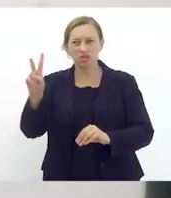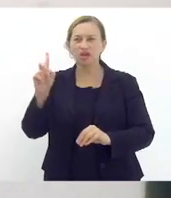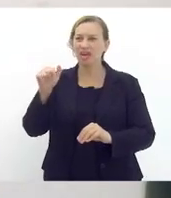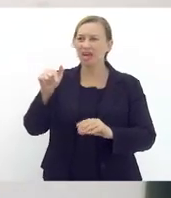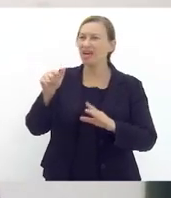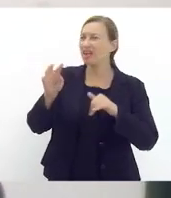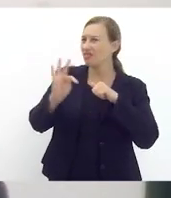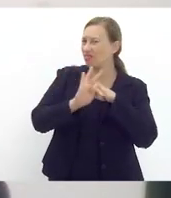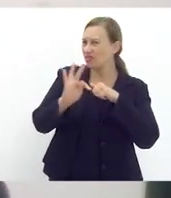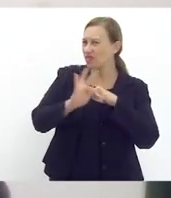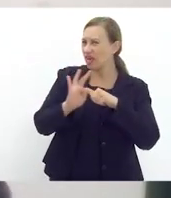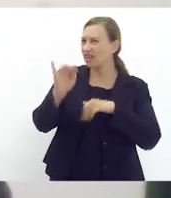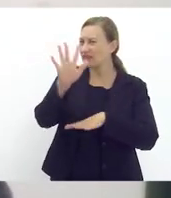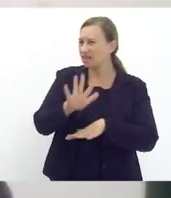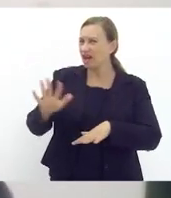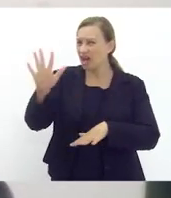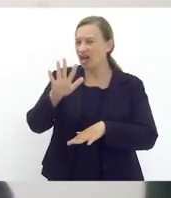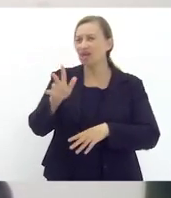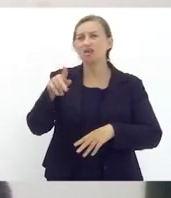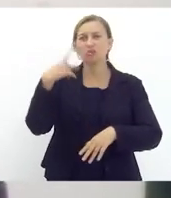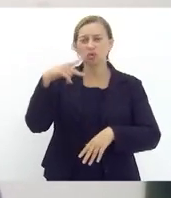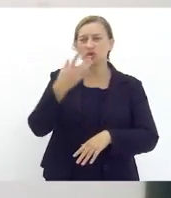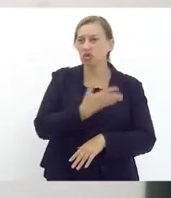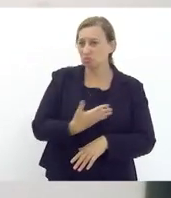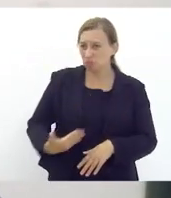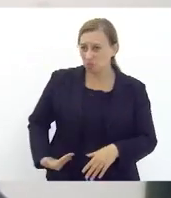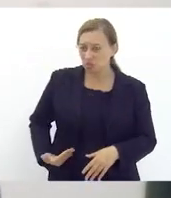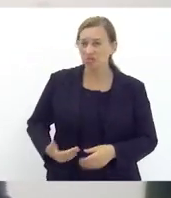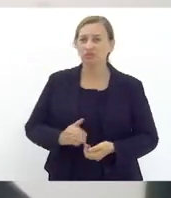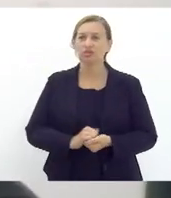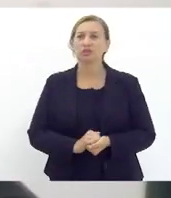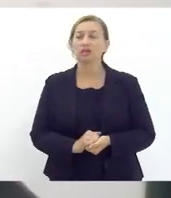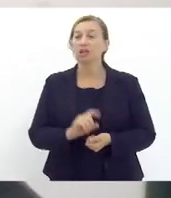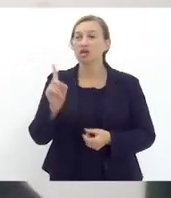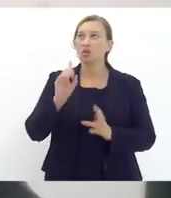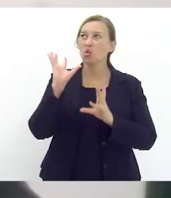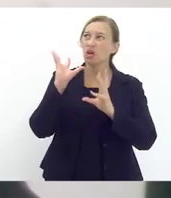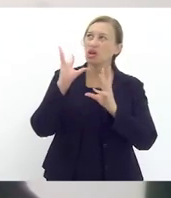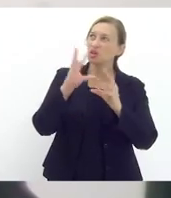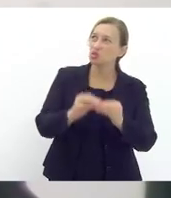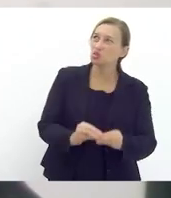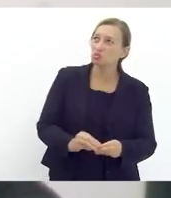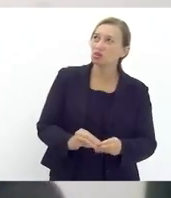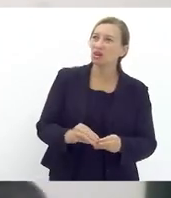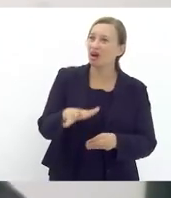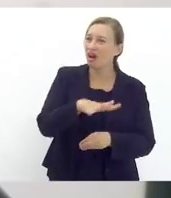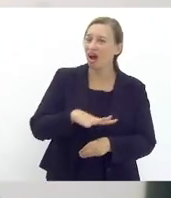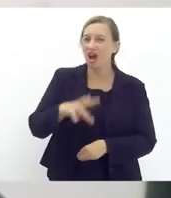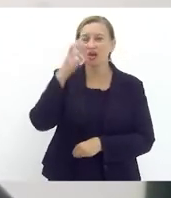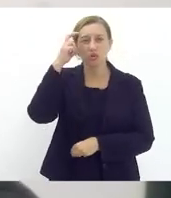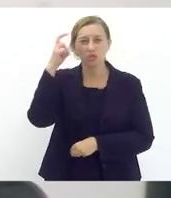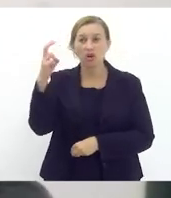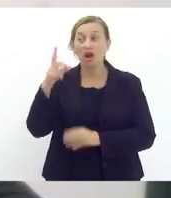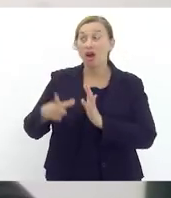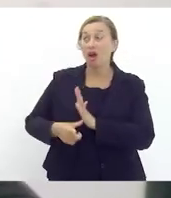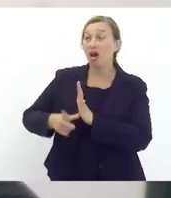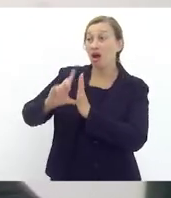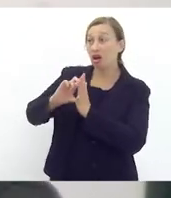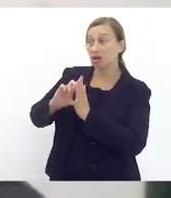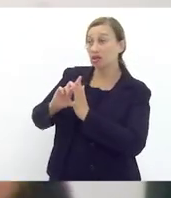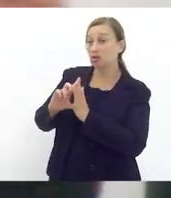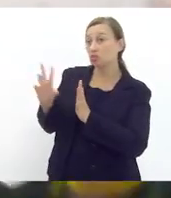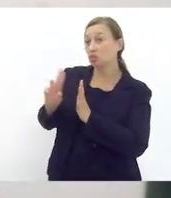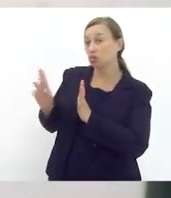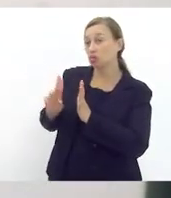técnica dentro da área da gestão da política pública que não se resume a área cultural ela antes se chamava